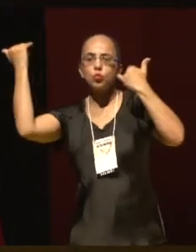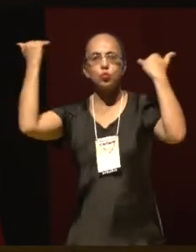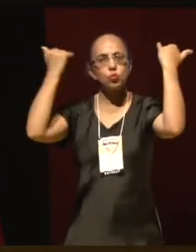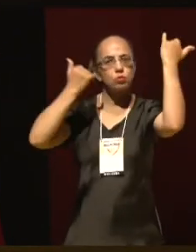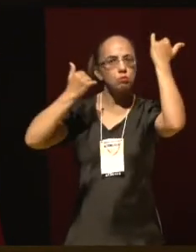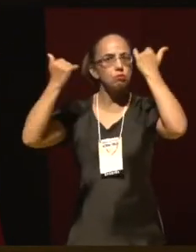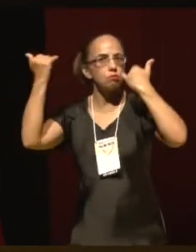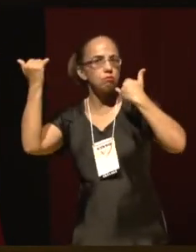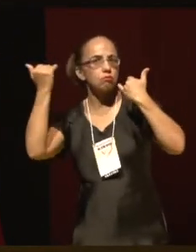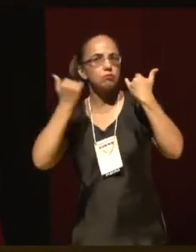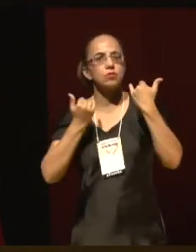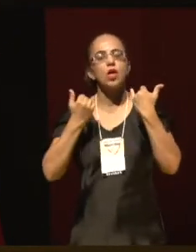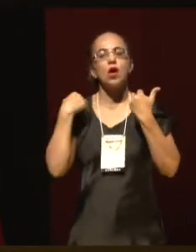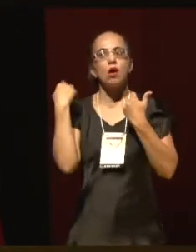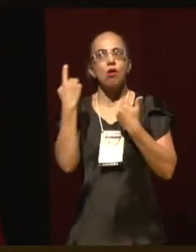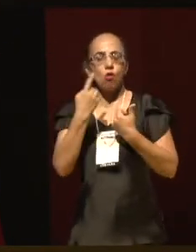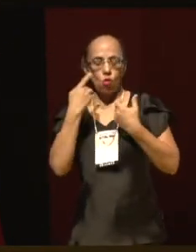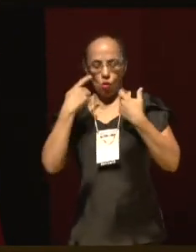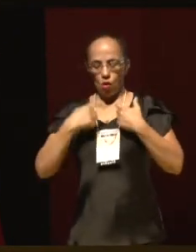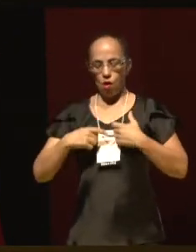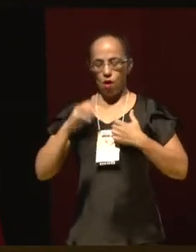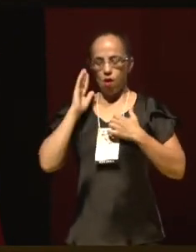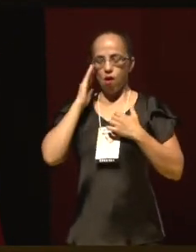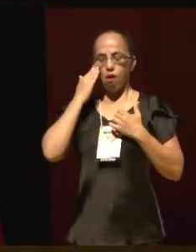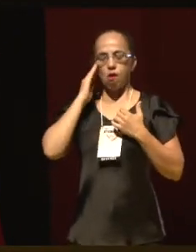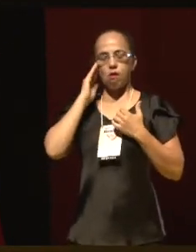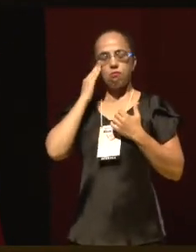para a compreensão de nossa vida.